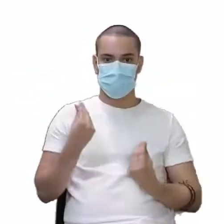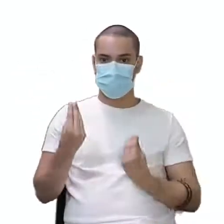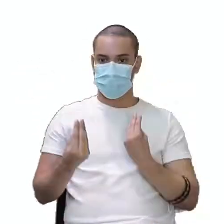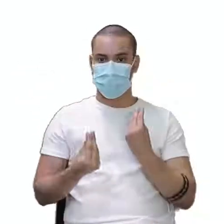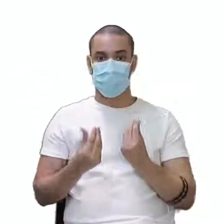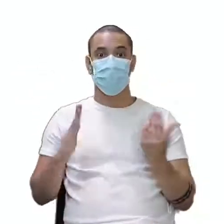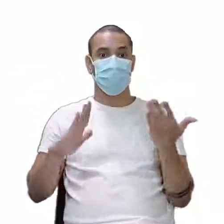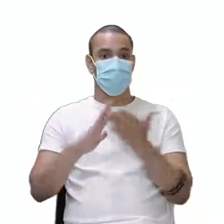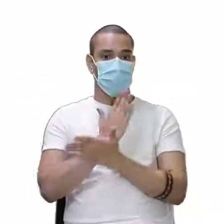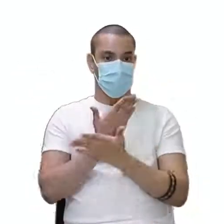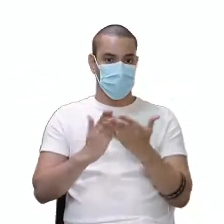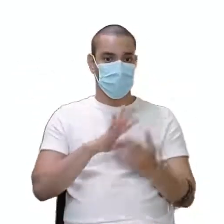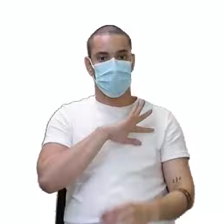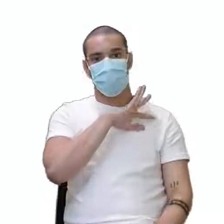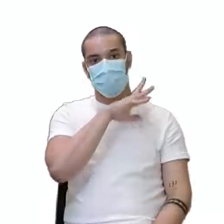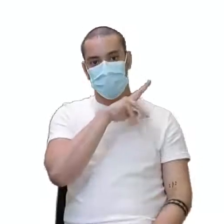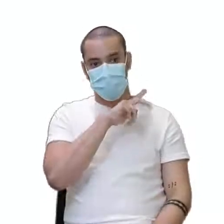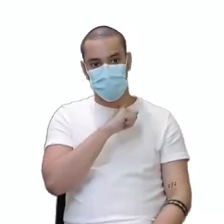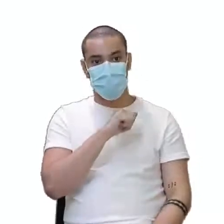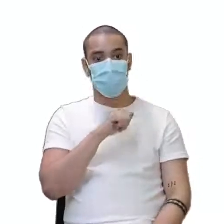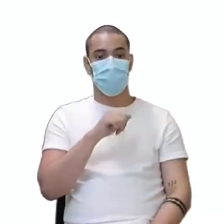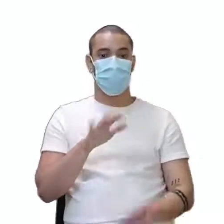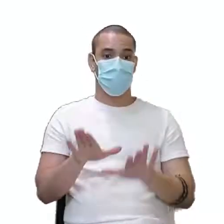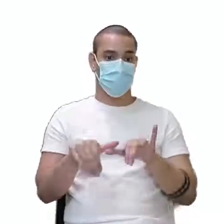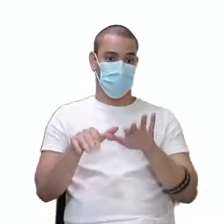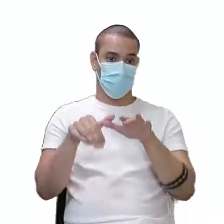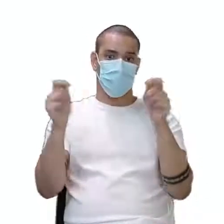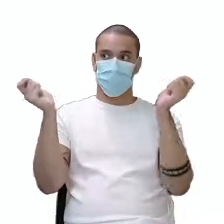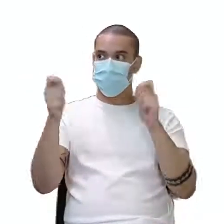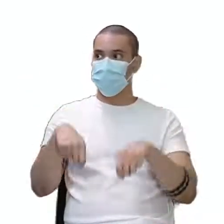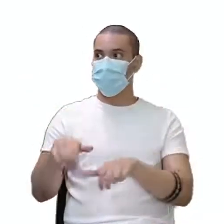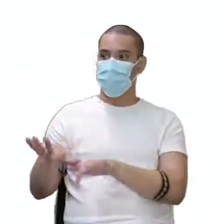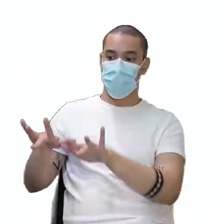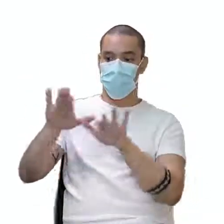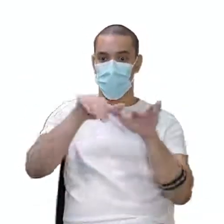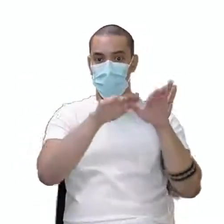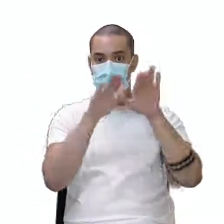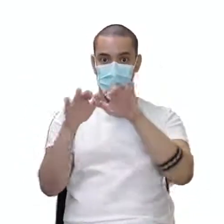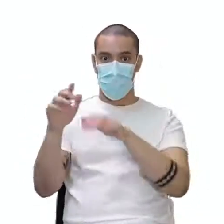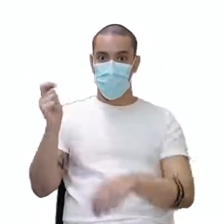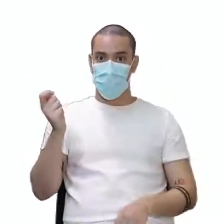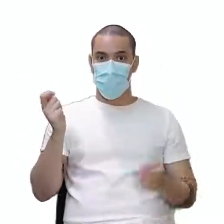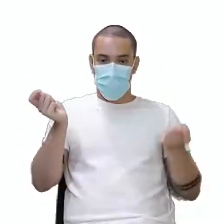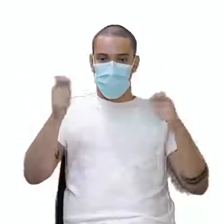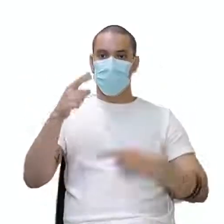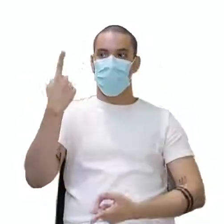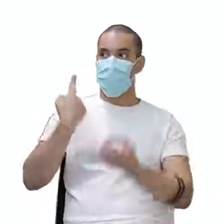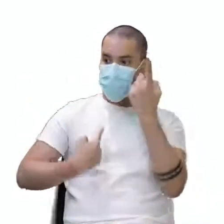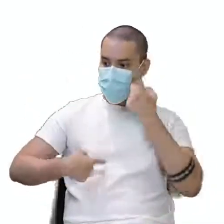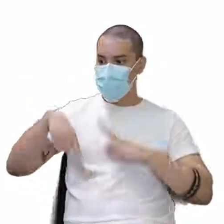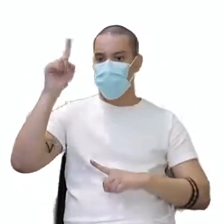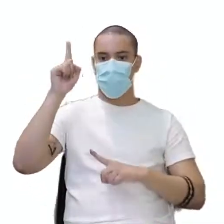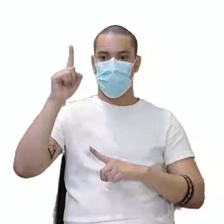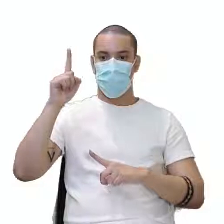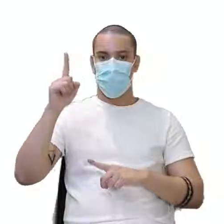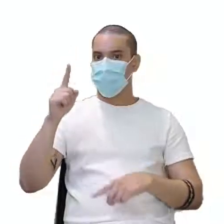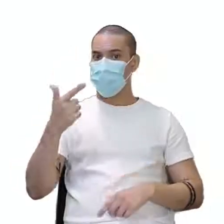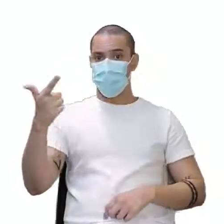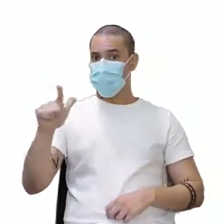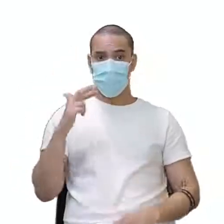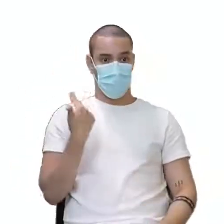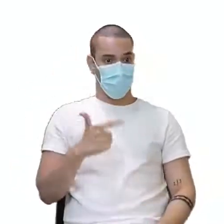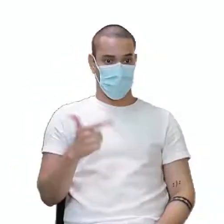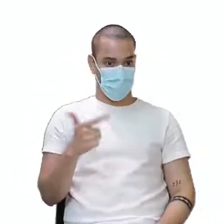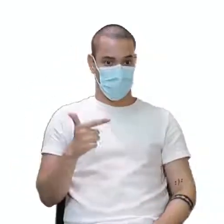Há alguns animais, por exemplo, as aves, elas vão realizar os voos e conseguem ultrapassar barreiras. Outros animais que já